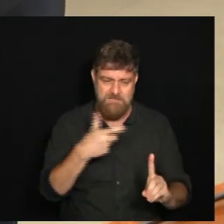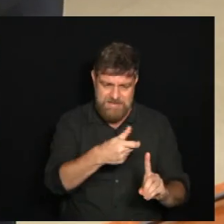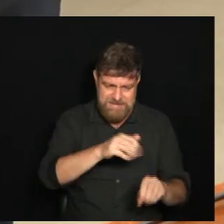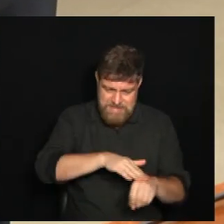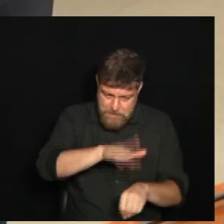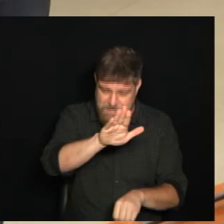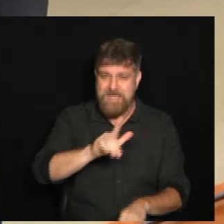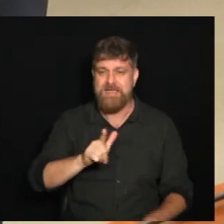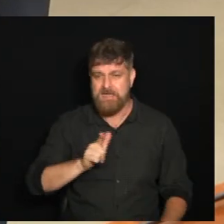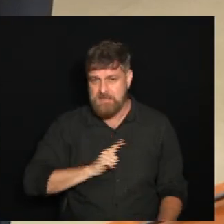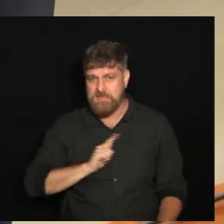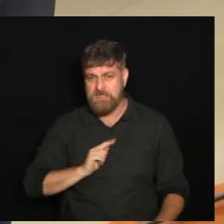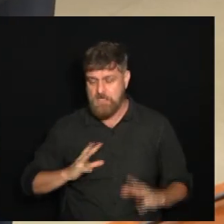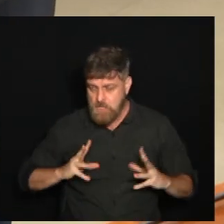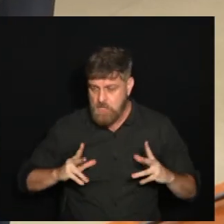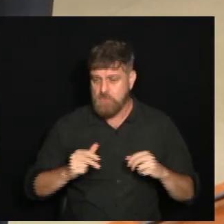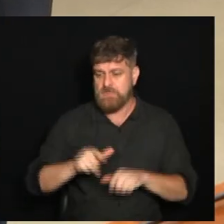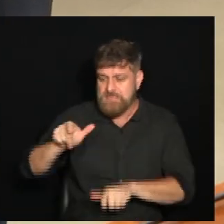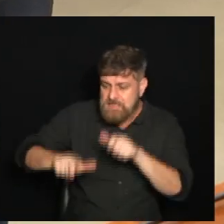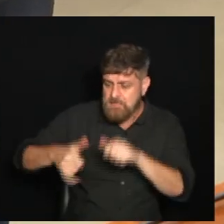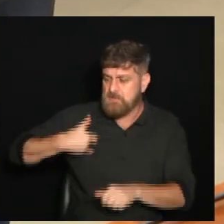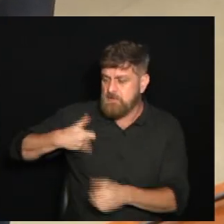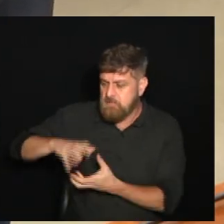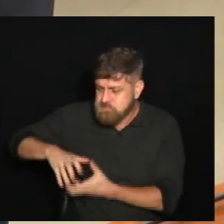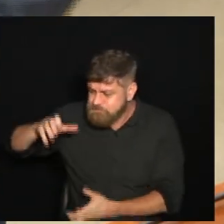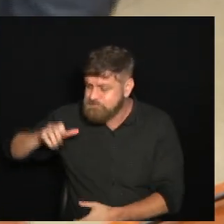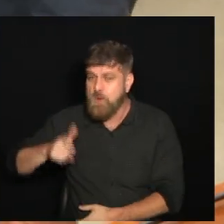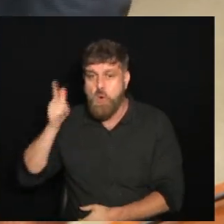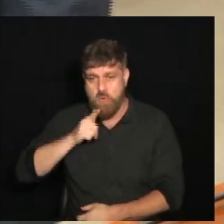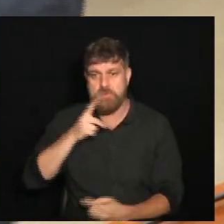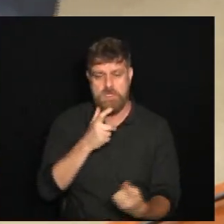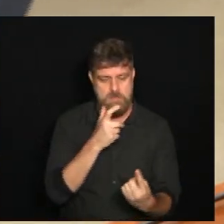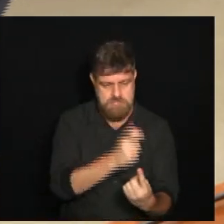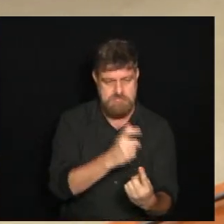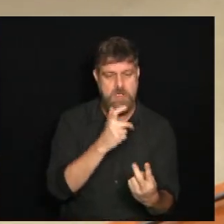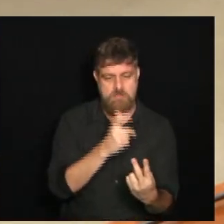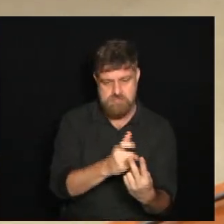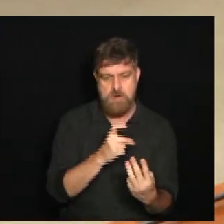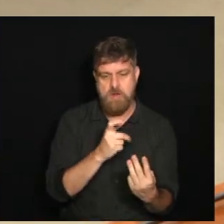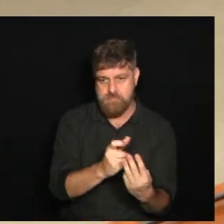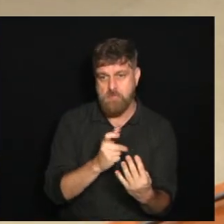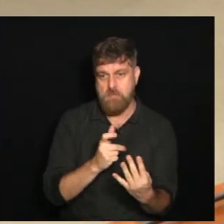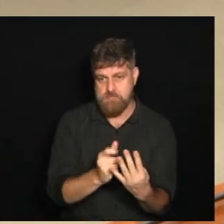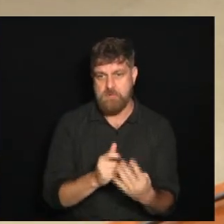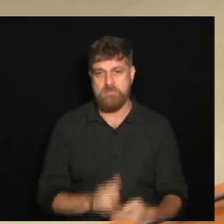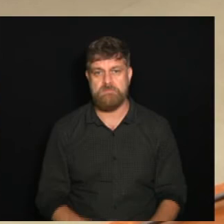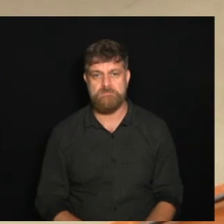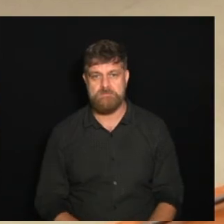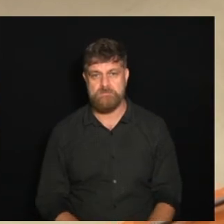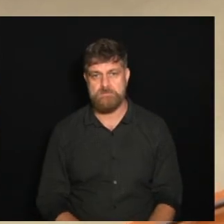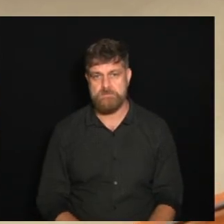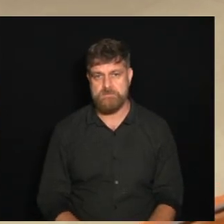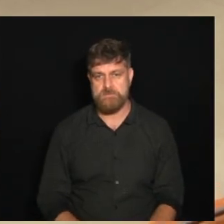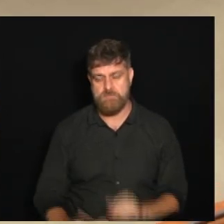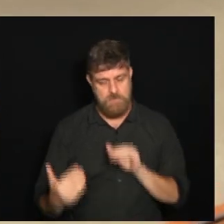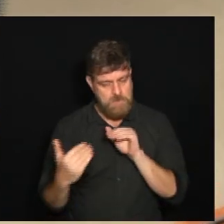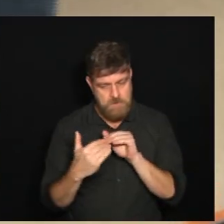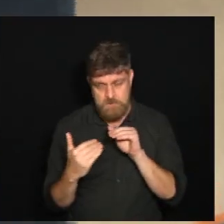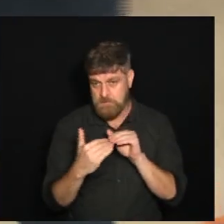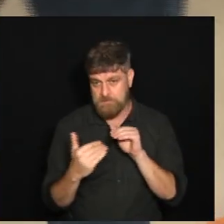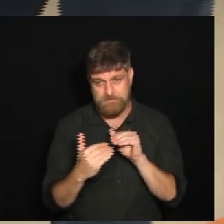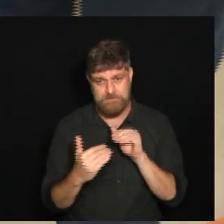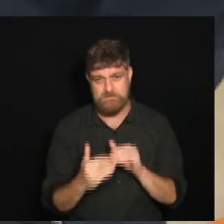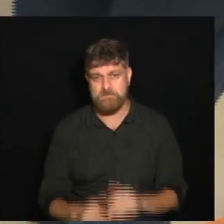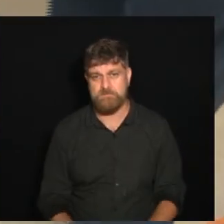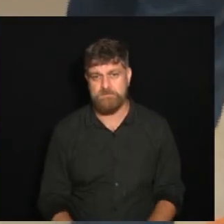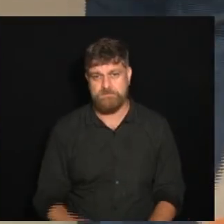teremos todos os idosos vacinados. Muito obrigado, vereador Paulo Haddad. Senhor presidente, no mesmo sentido,